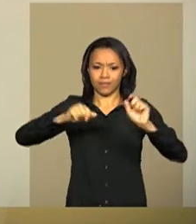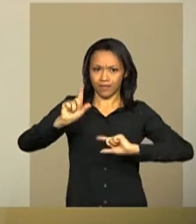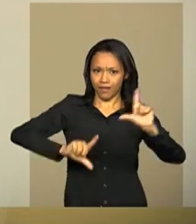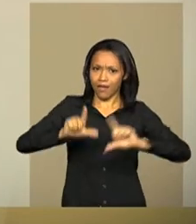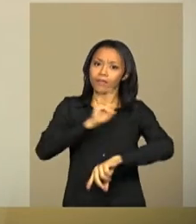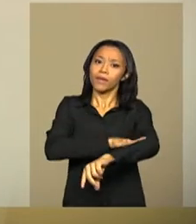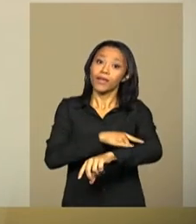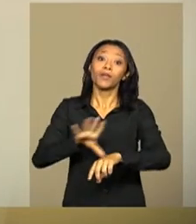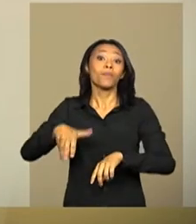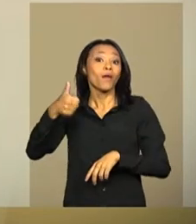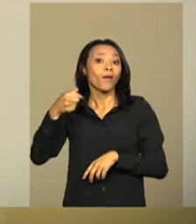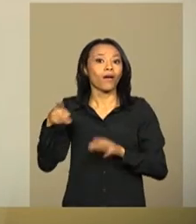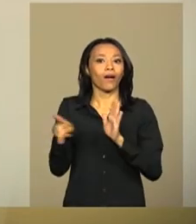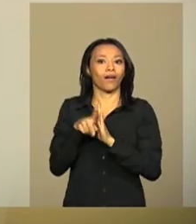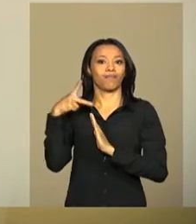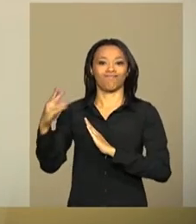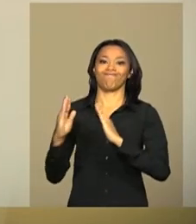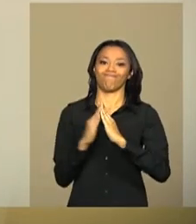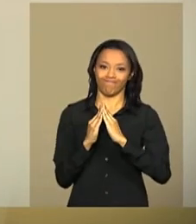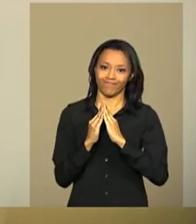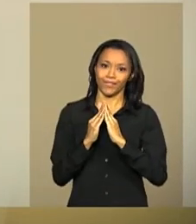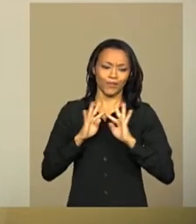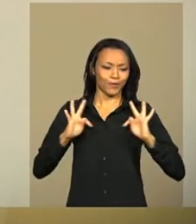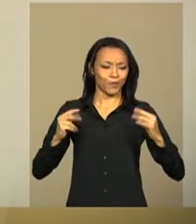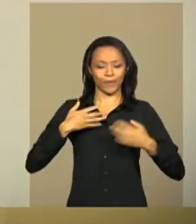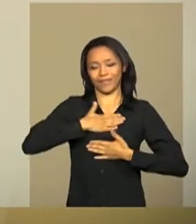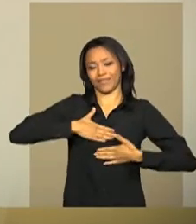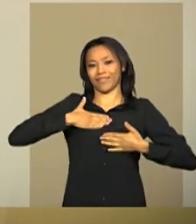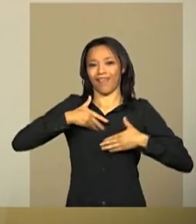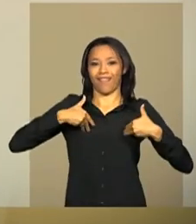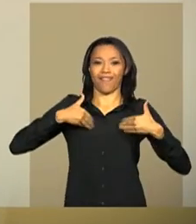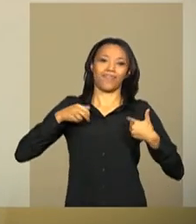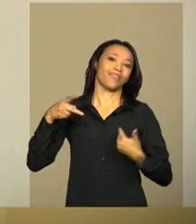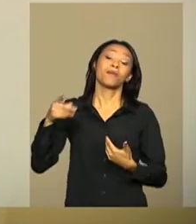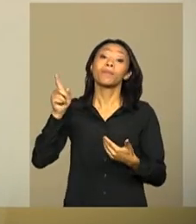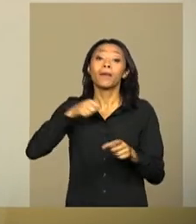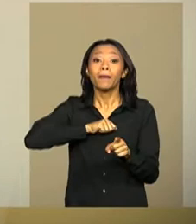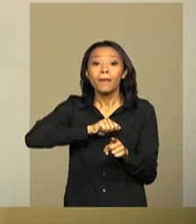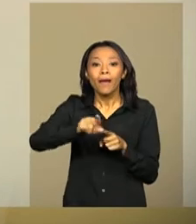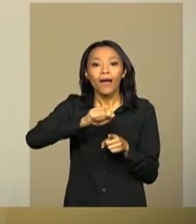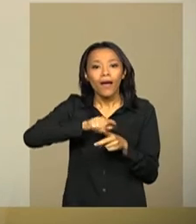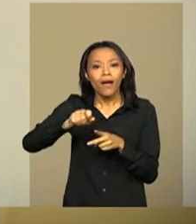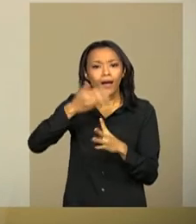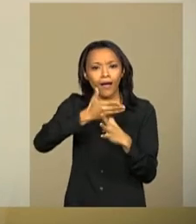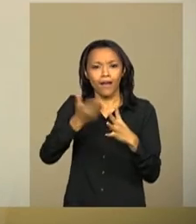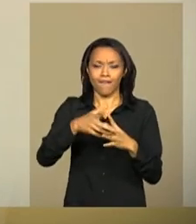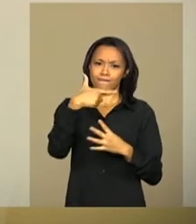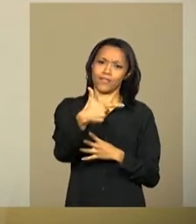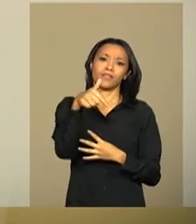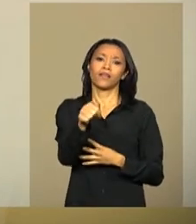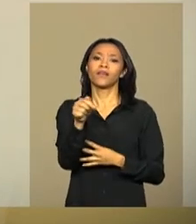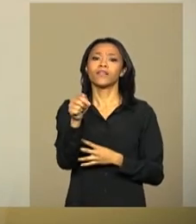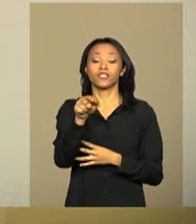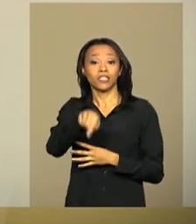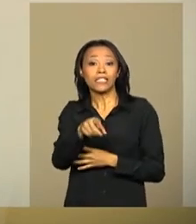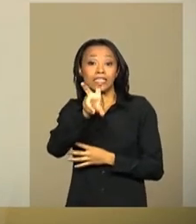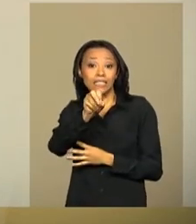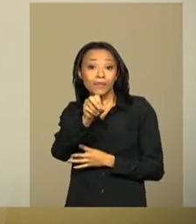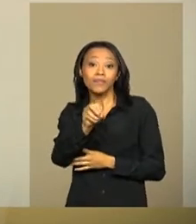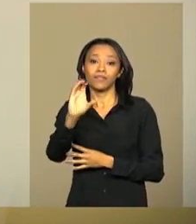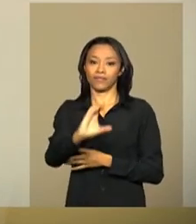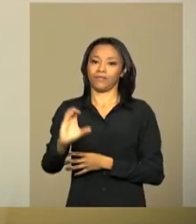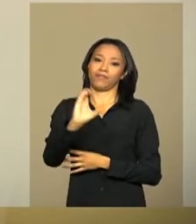mais e melhor é que a casa é dela está toda satisfeita porque pago uma prestação de 27 reais e